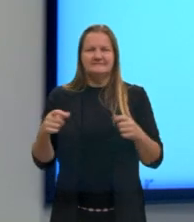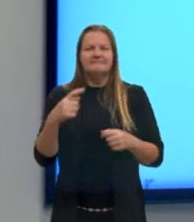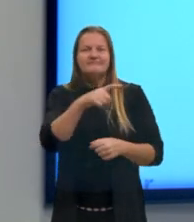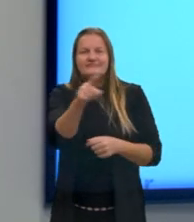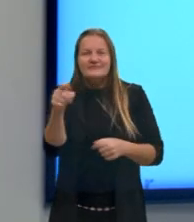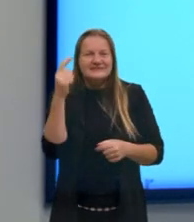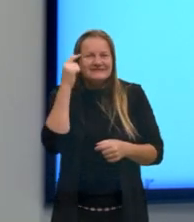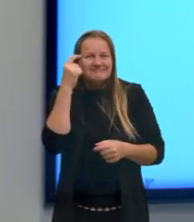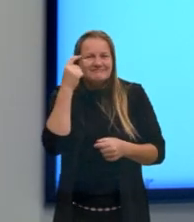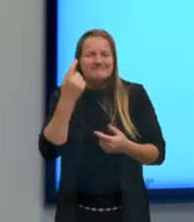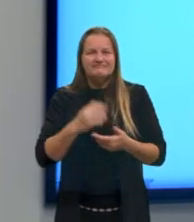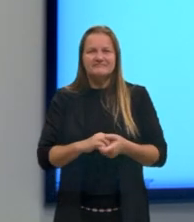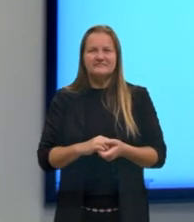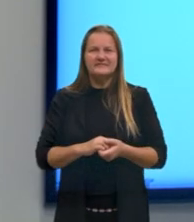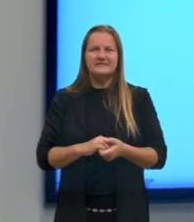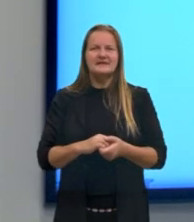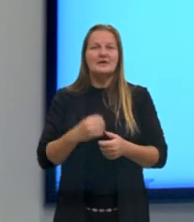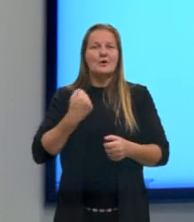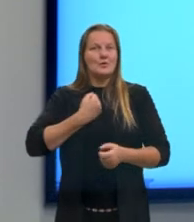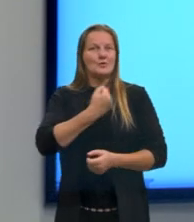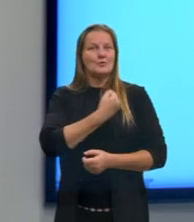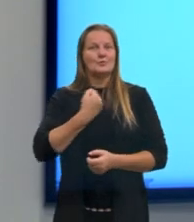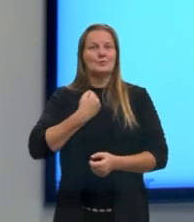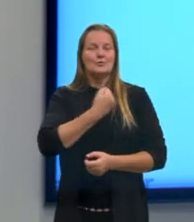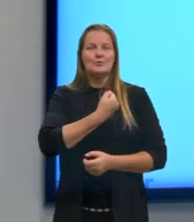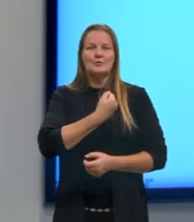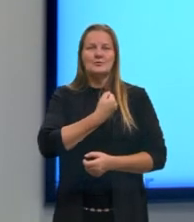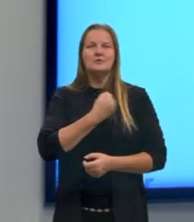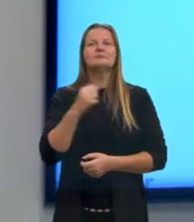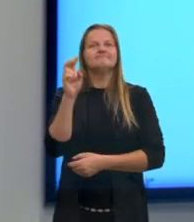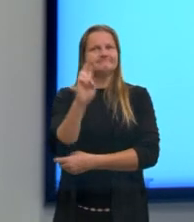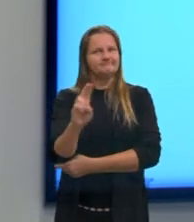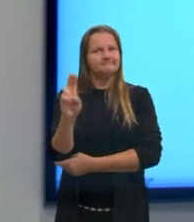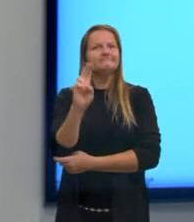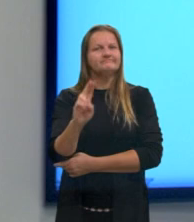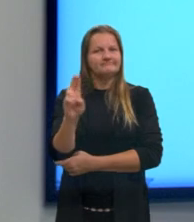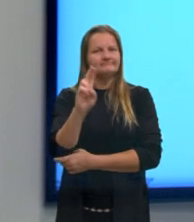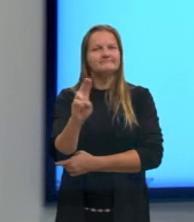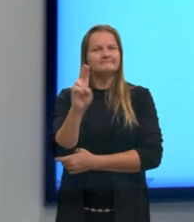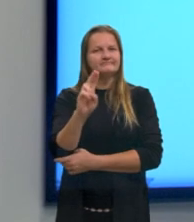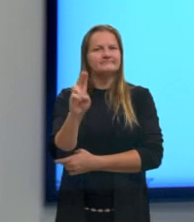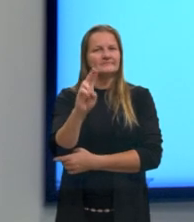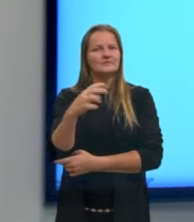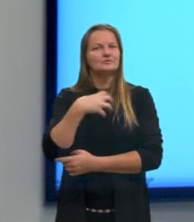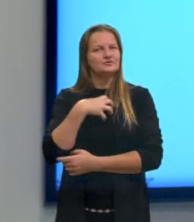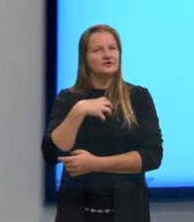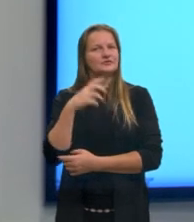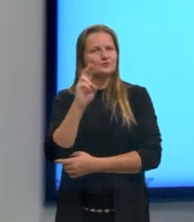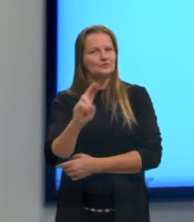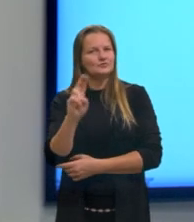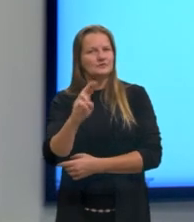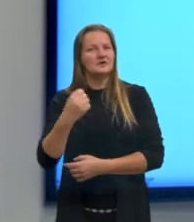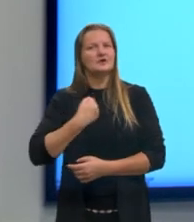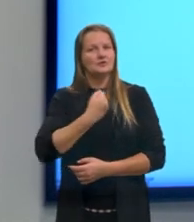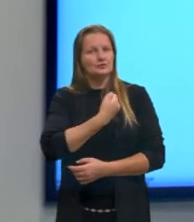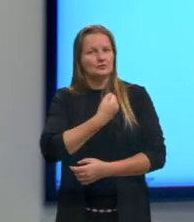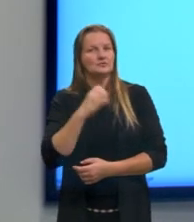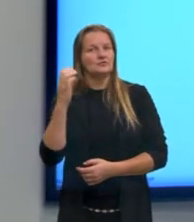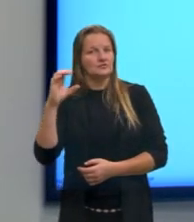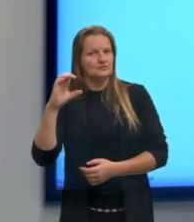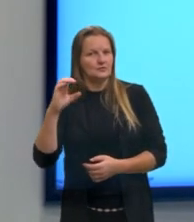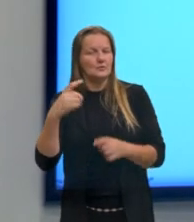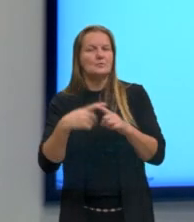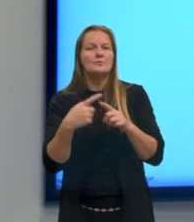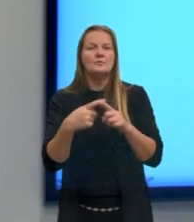vocês terem uma ideia esse número aqui ela é tão utilizado dessa forma tá como notação científica